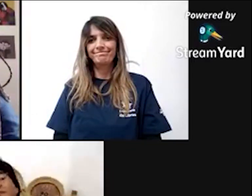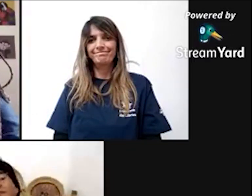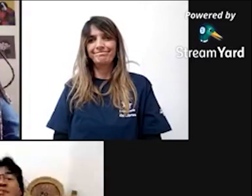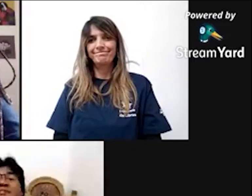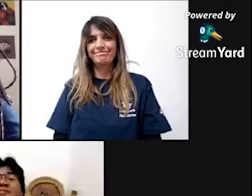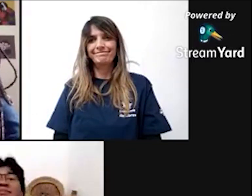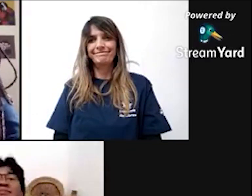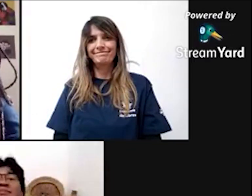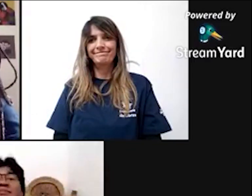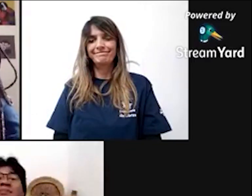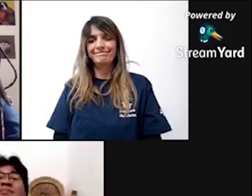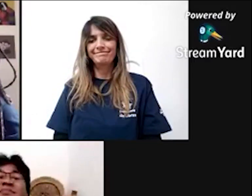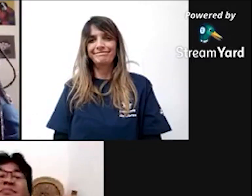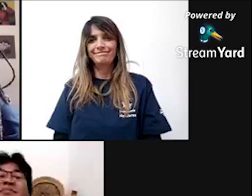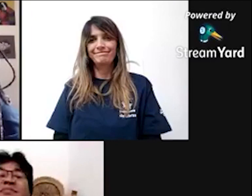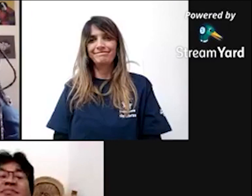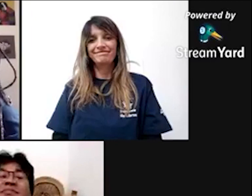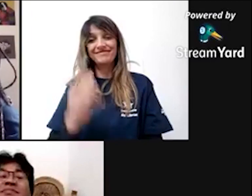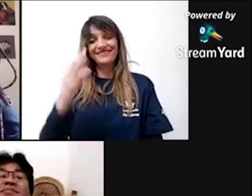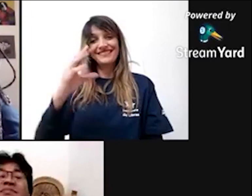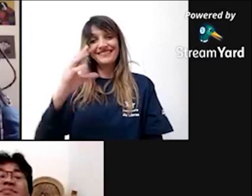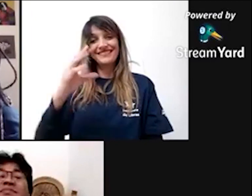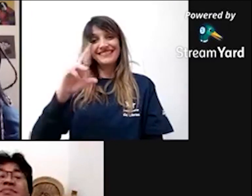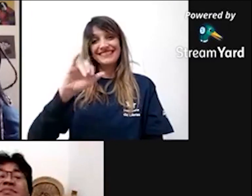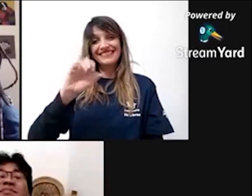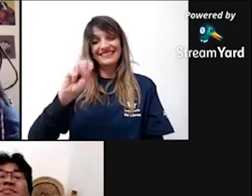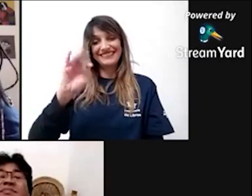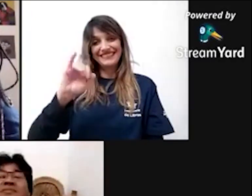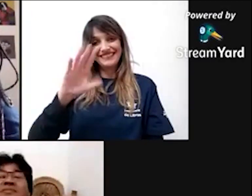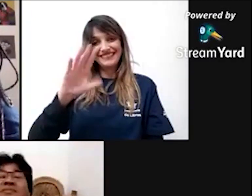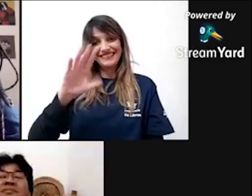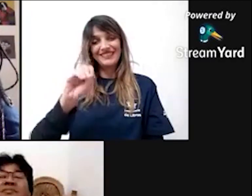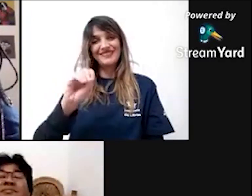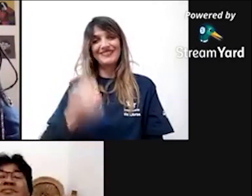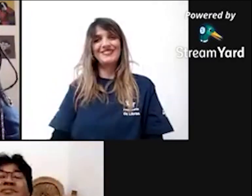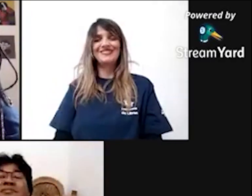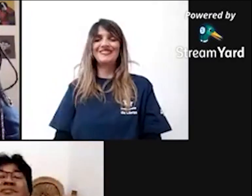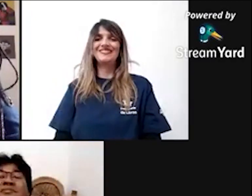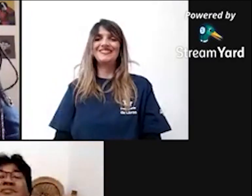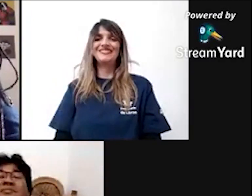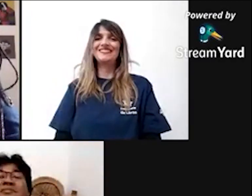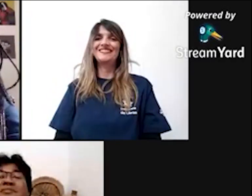E você, Cristina, as últimas palavras para a gente finalizar.